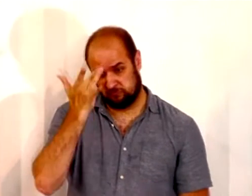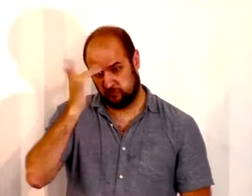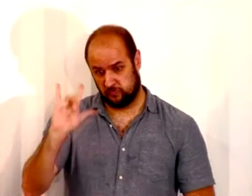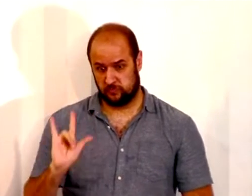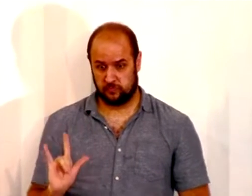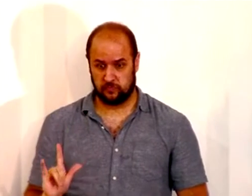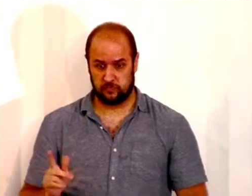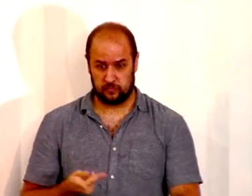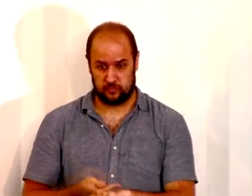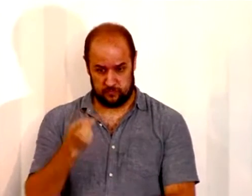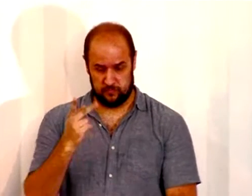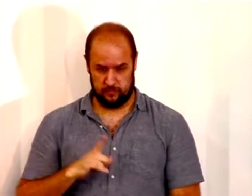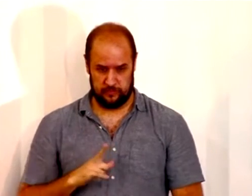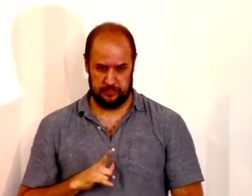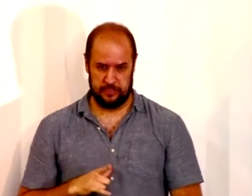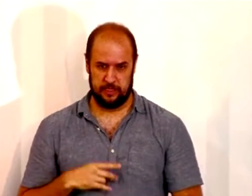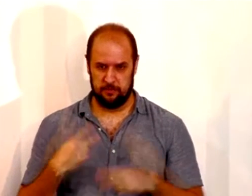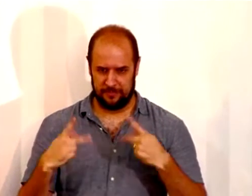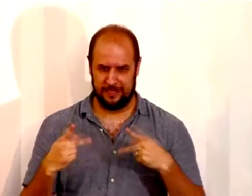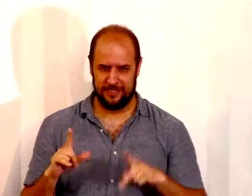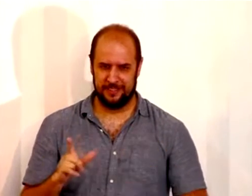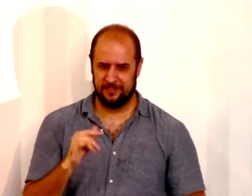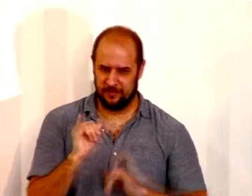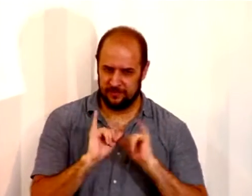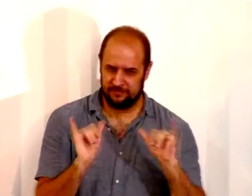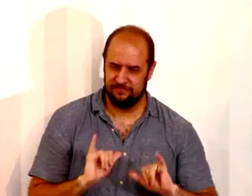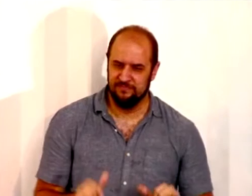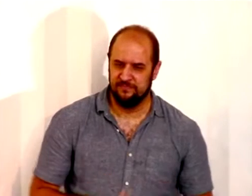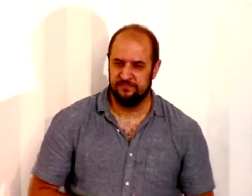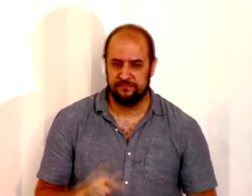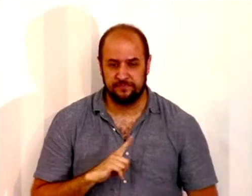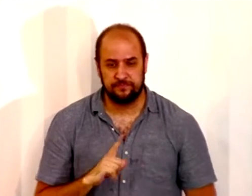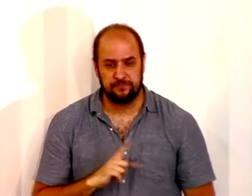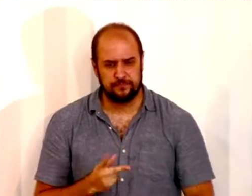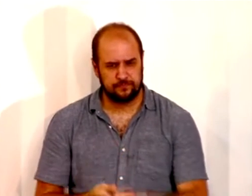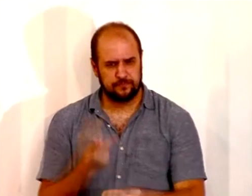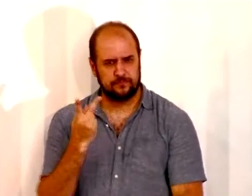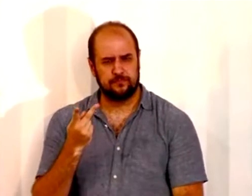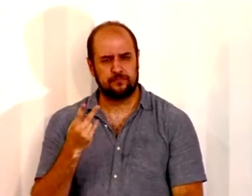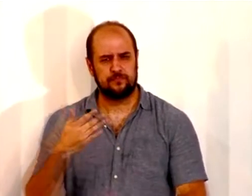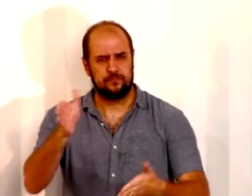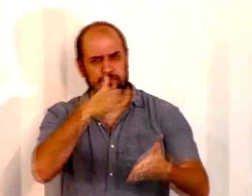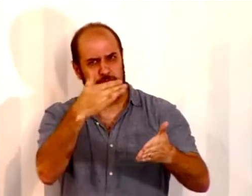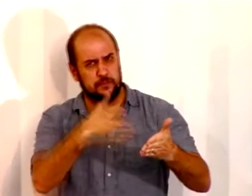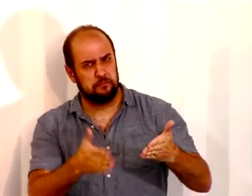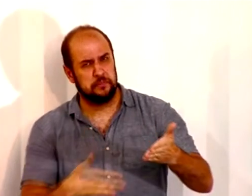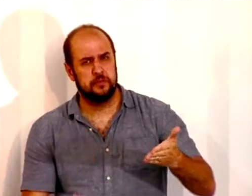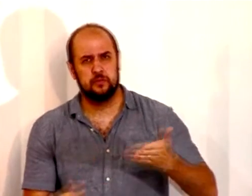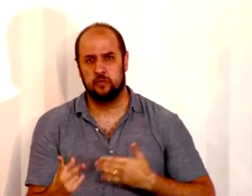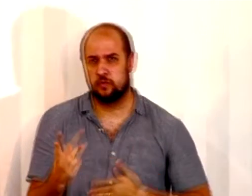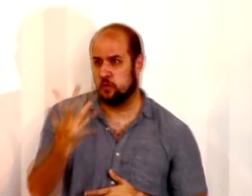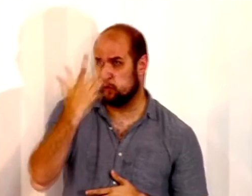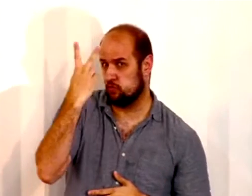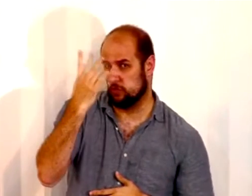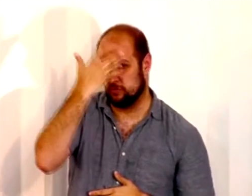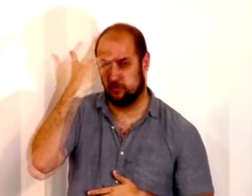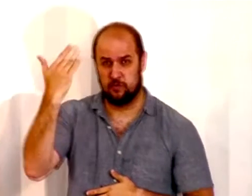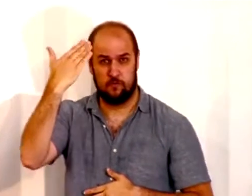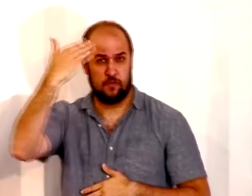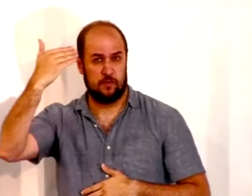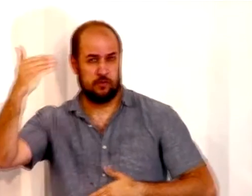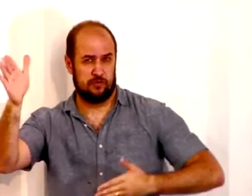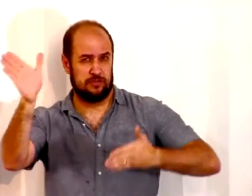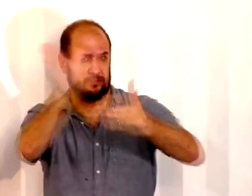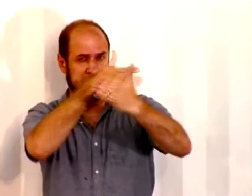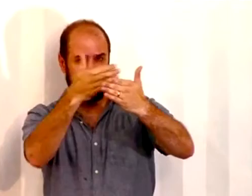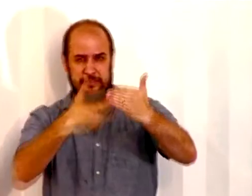sempre os pregadores contam, e eu vou tomar emprestado essa ilustração de novo, que diz que foi feito um concurso de pintura, onde dois pintores famosos foram